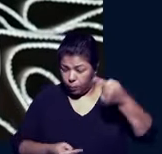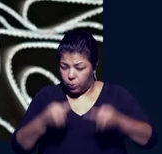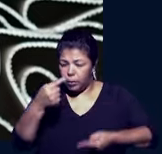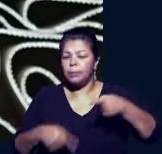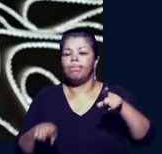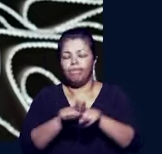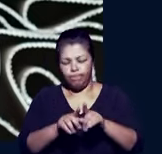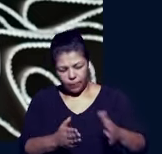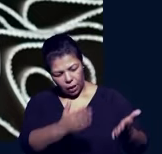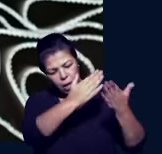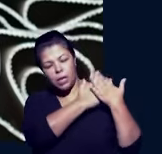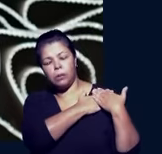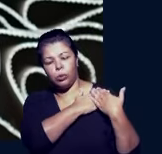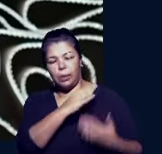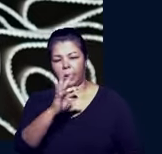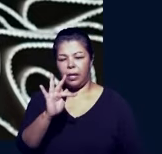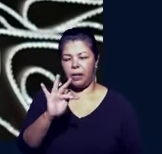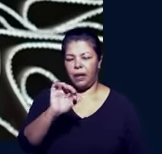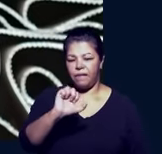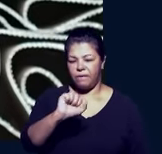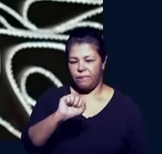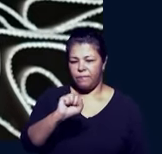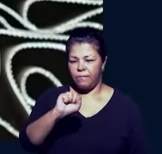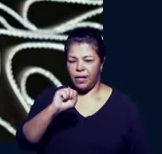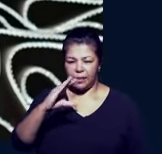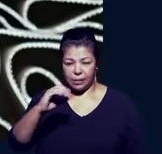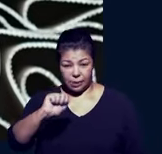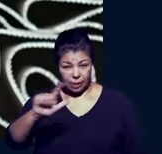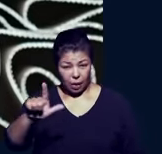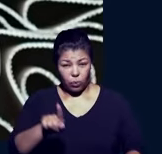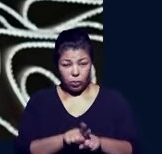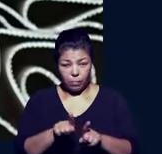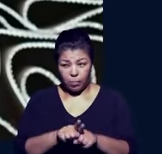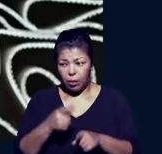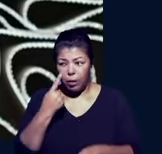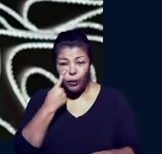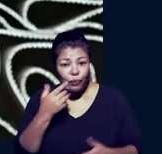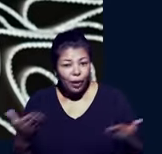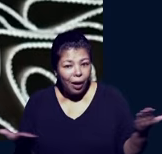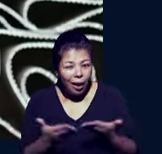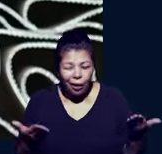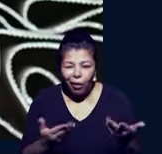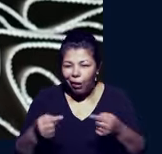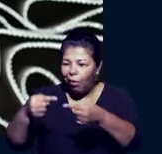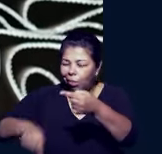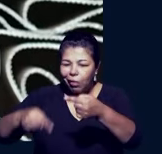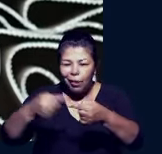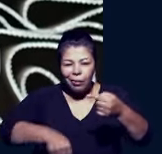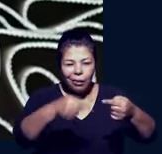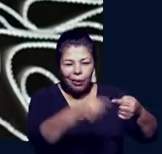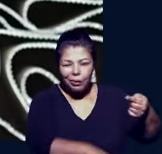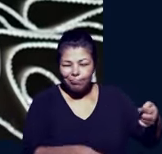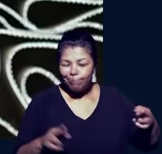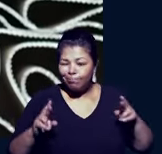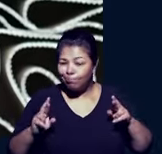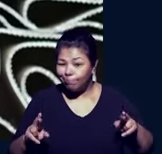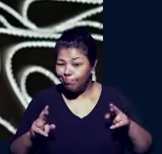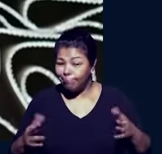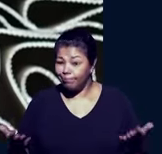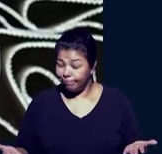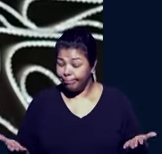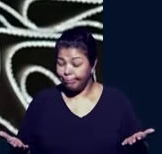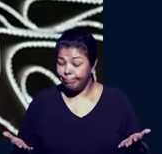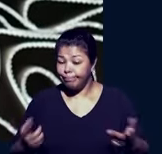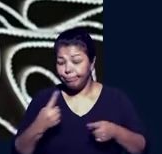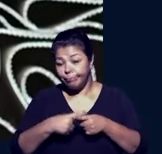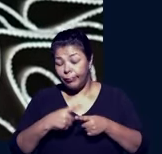responsabilidade fiscal e o que eu vi aqui hoje é a expectativa quebrada rompida então assim a expectativa de votar a reforma tributária